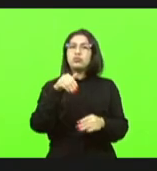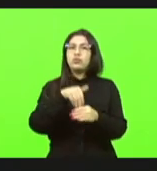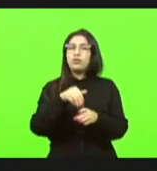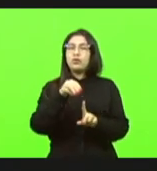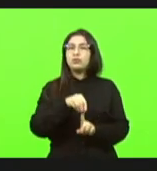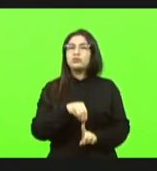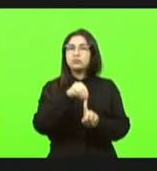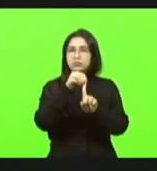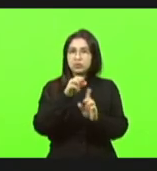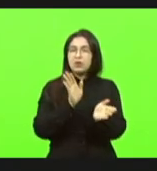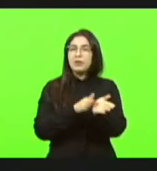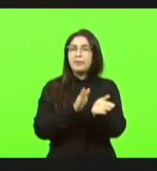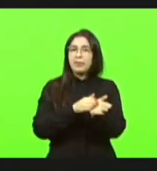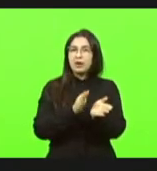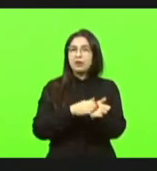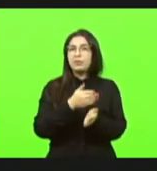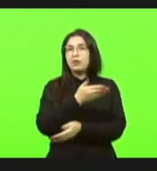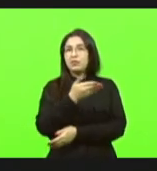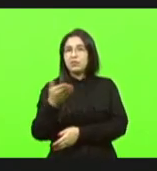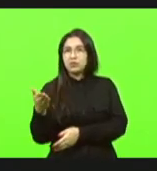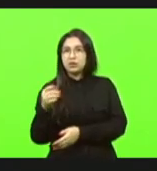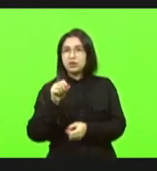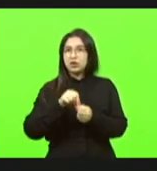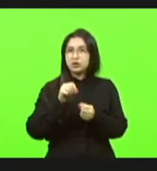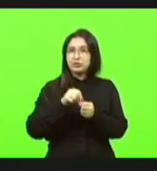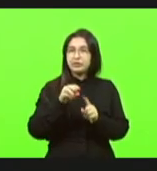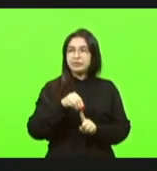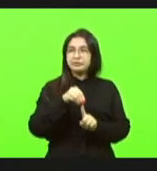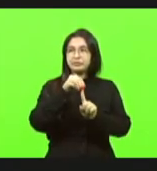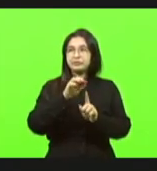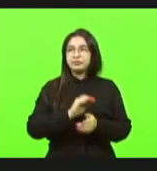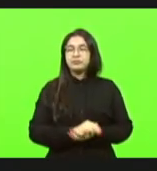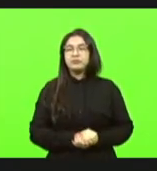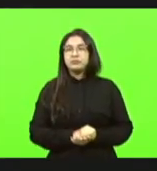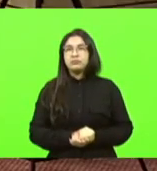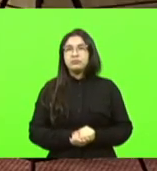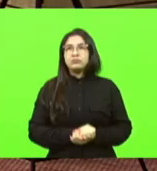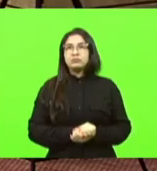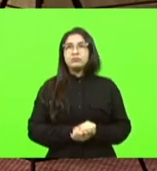e parabenizo também os autores de destaque seria isso presidente